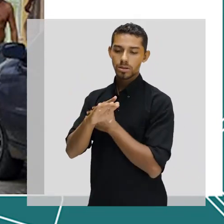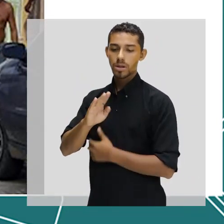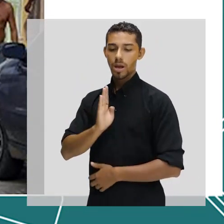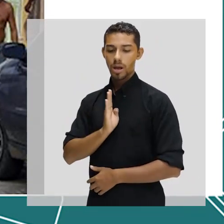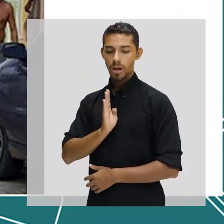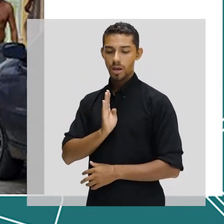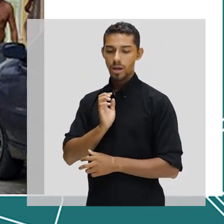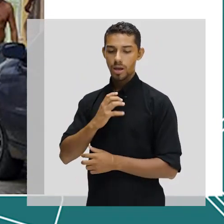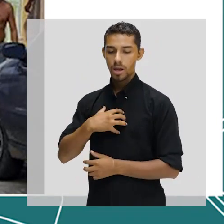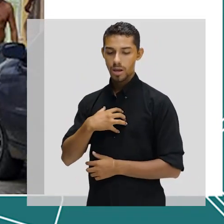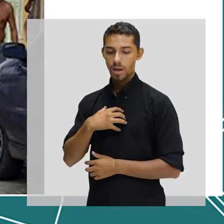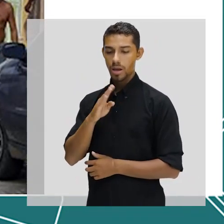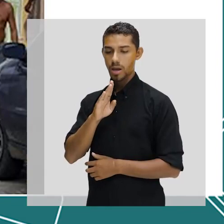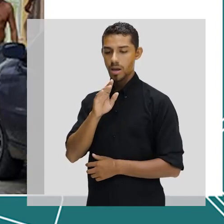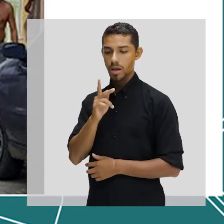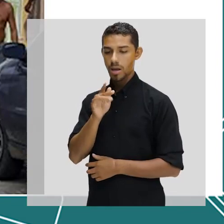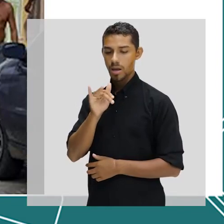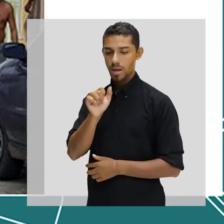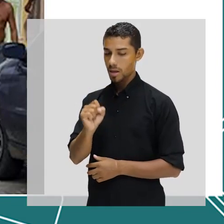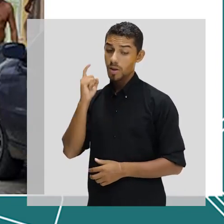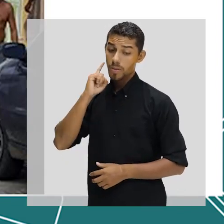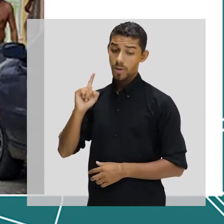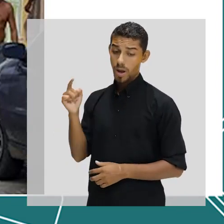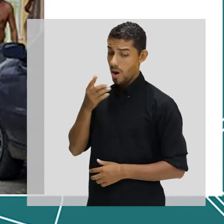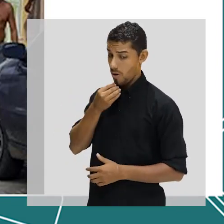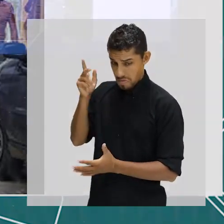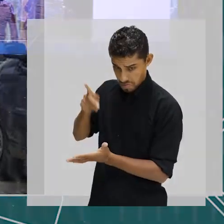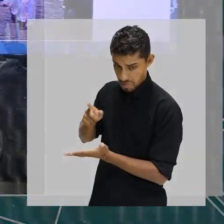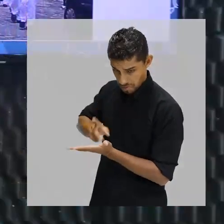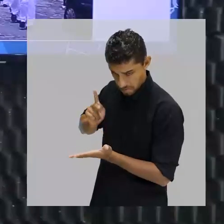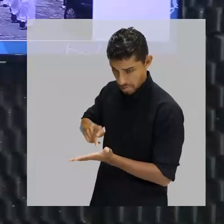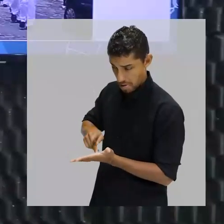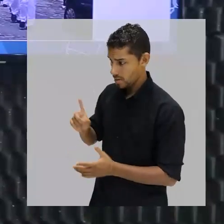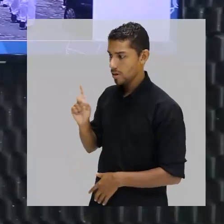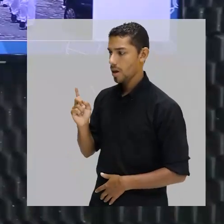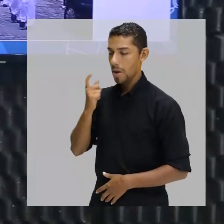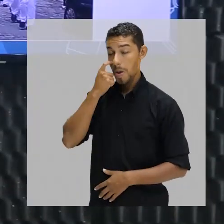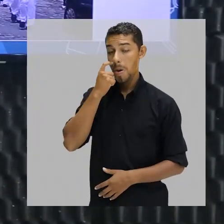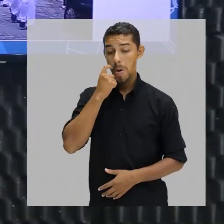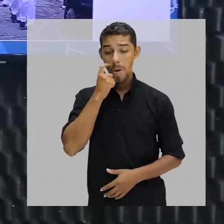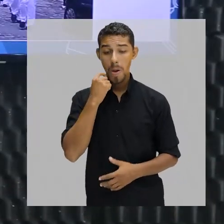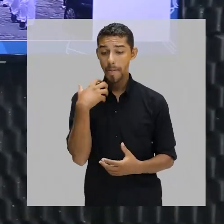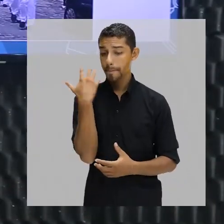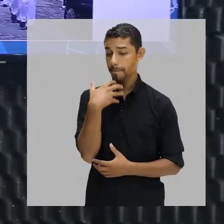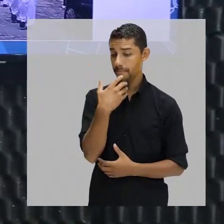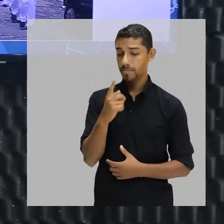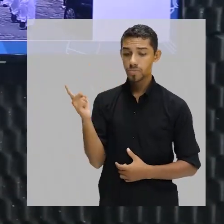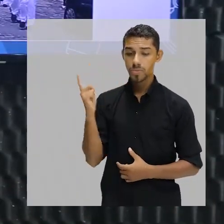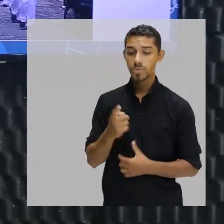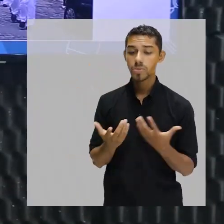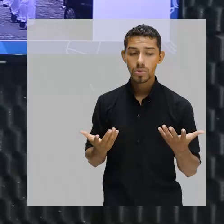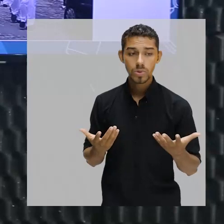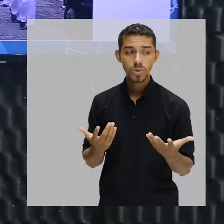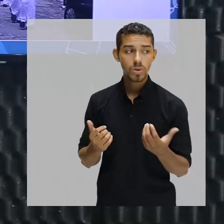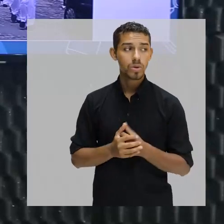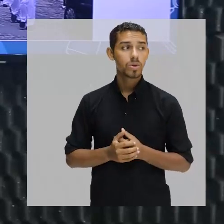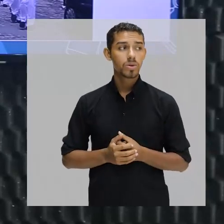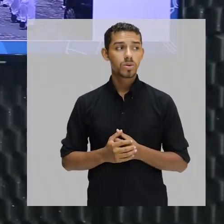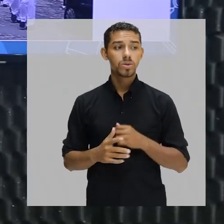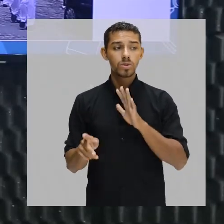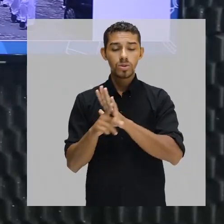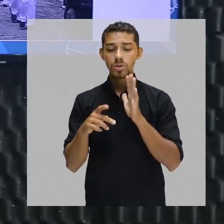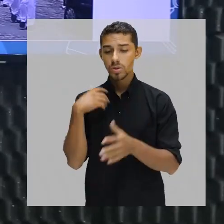formação. Professor, mas eles são marujos de verdade? Não, isso aqui é o figurino dessa chegança. E eles saem cantando, né? Saem